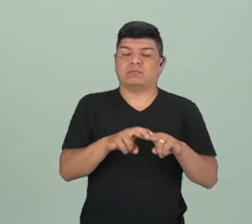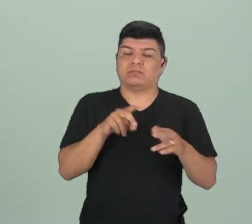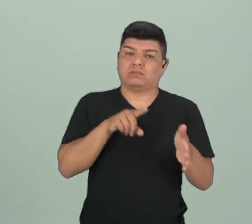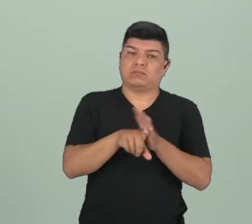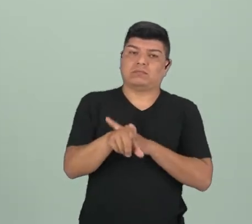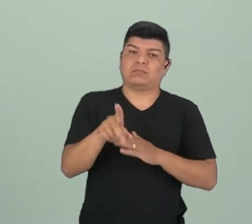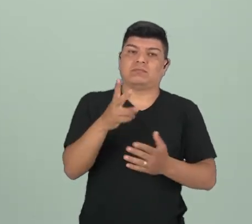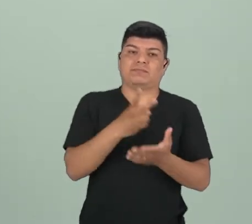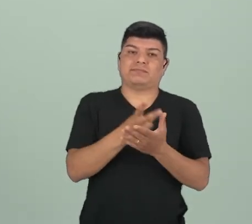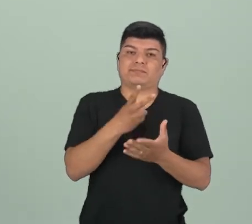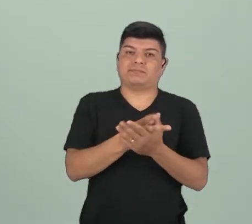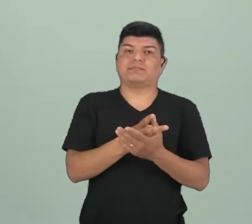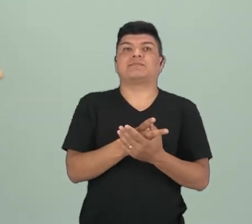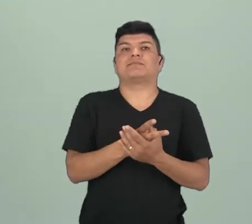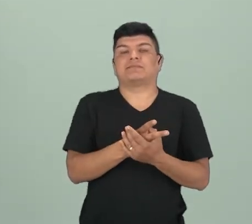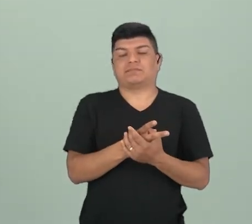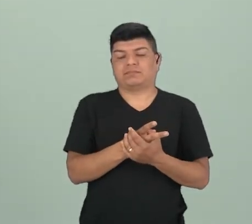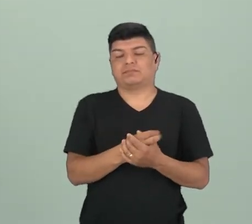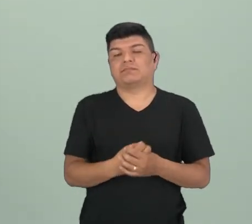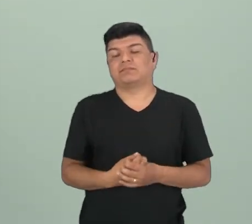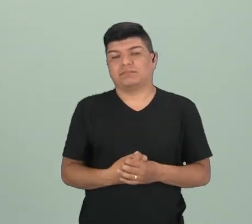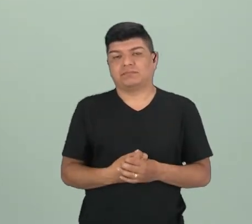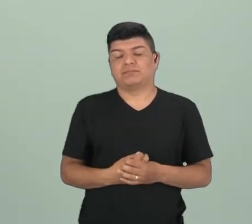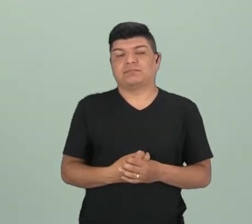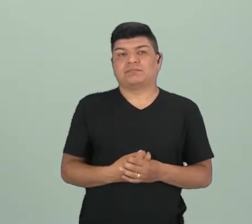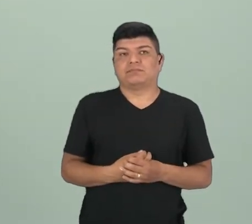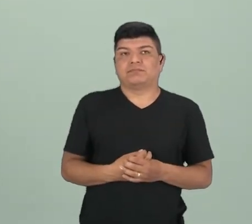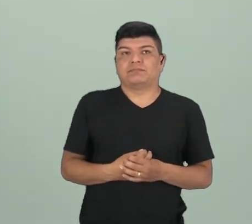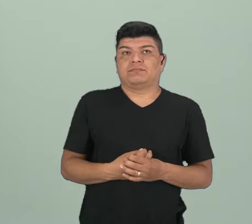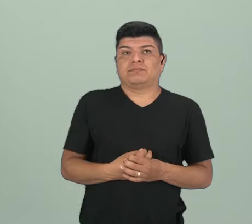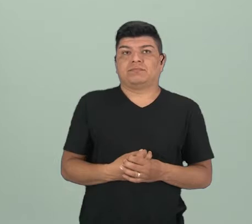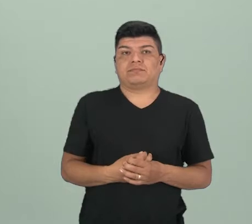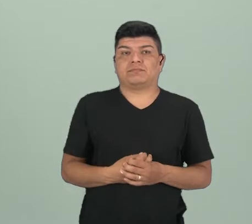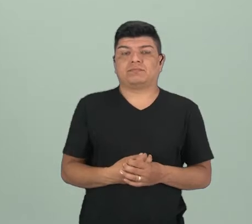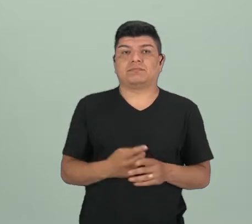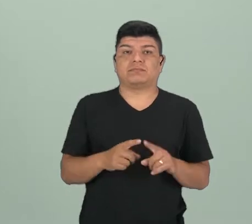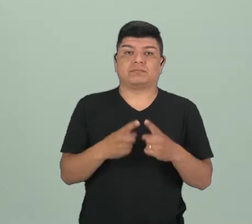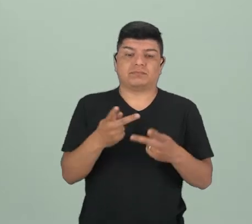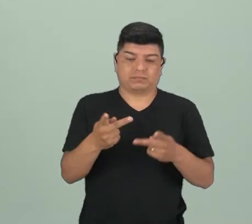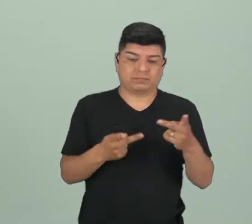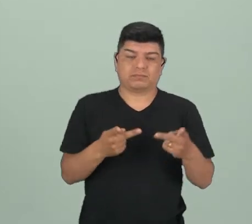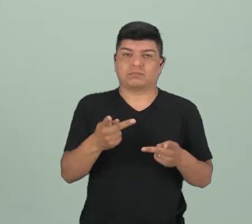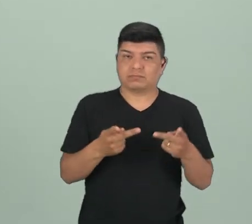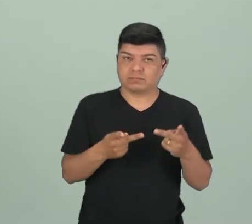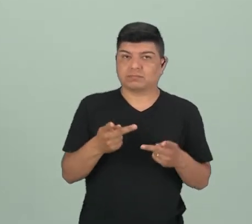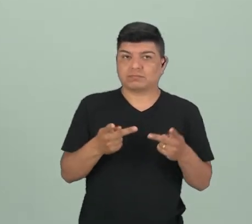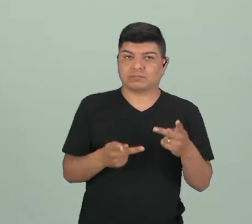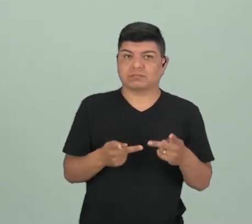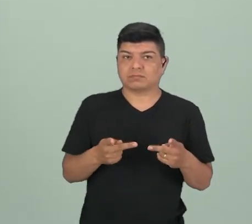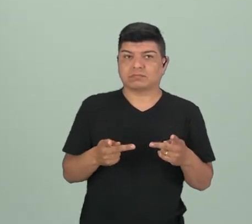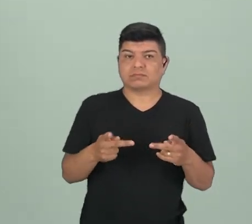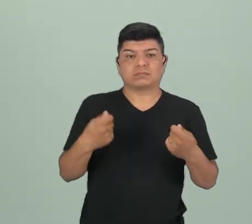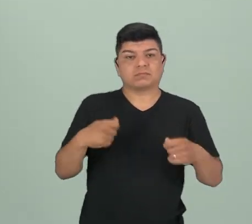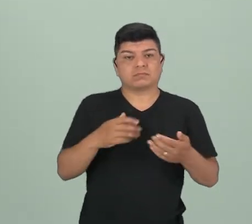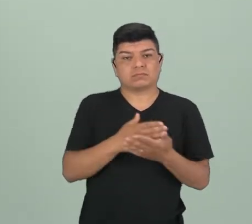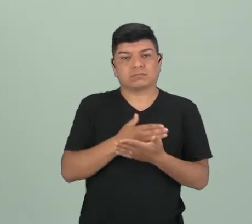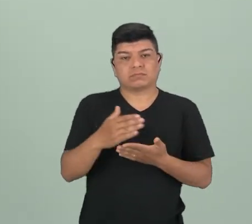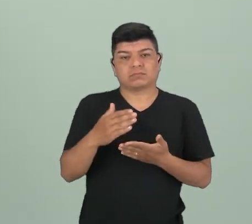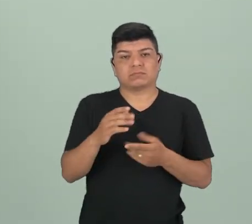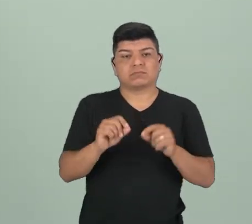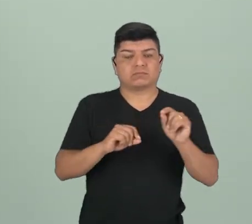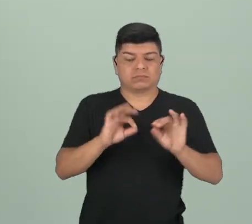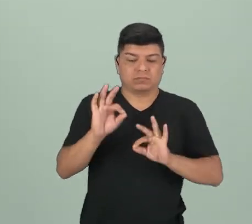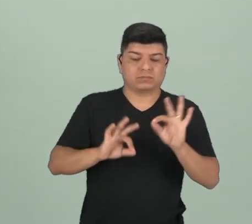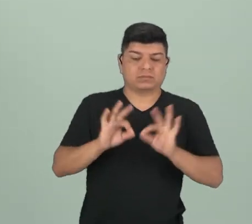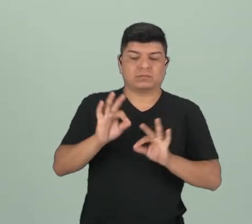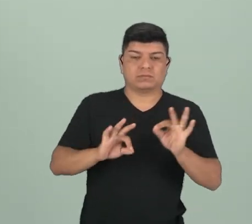na jardim de infância, quando eu digo o que é que vocês vão ser quando crescer. Mas enfim, mas eu tô falando de plano, tá, galera? Assim, nós temos que começar a construir nossos